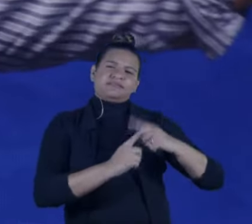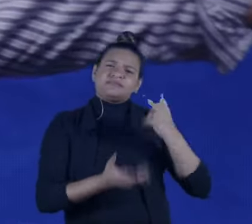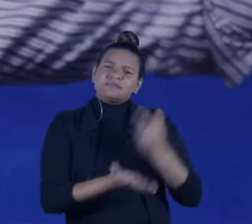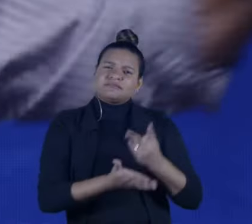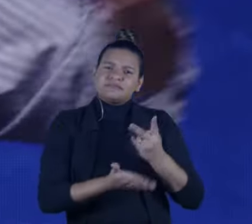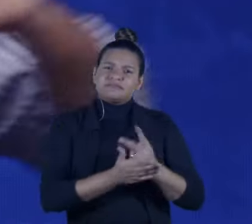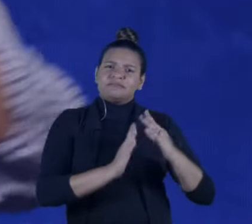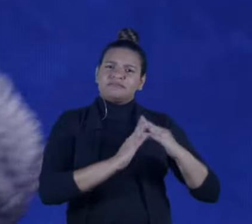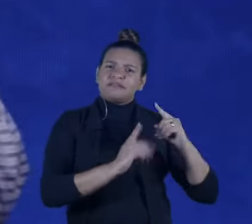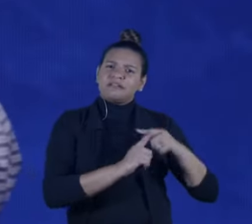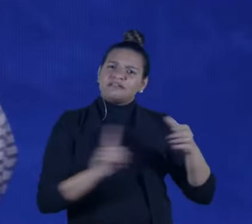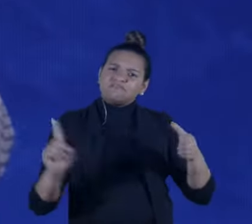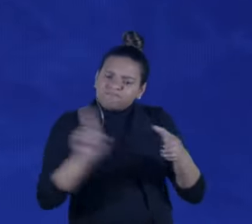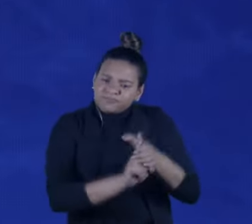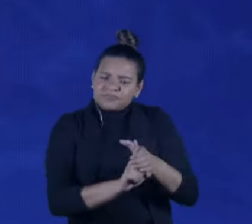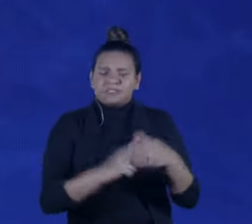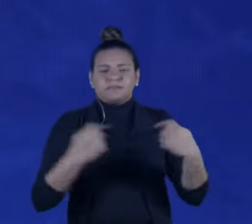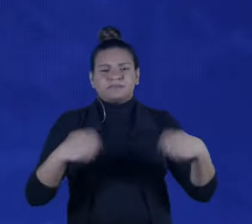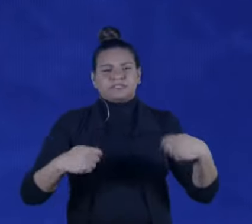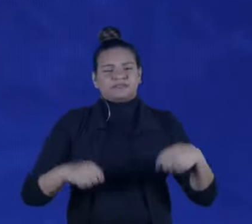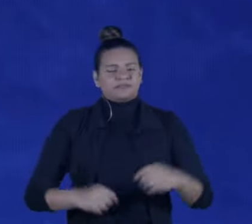desta proteção e desta cobertura,